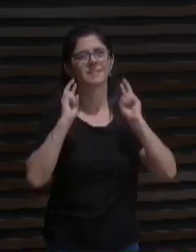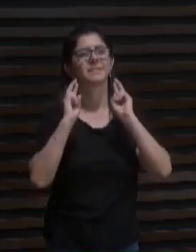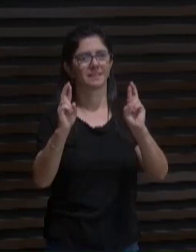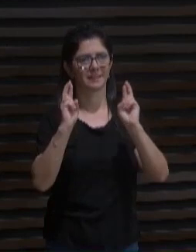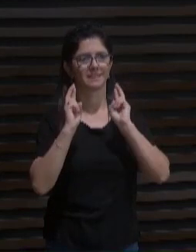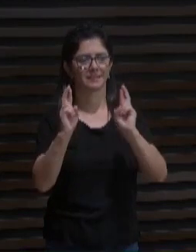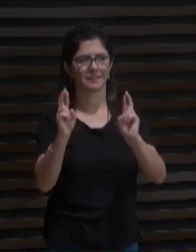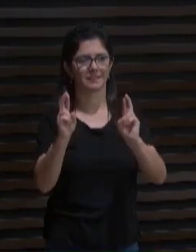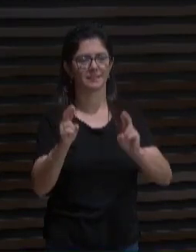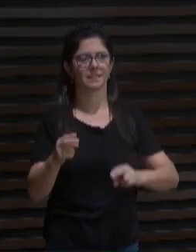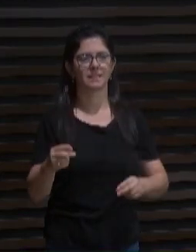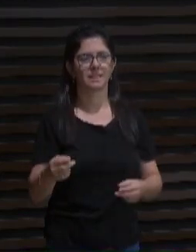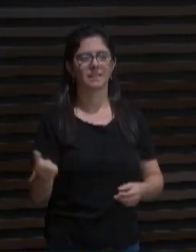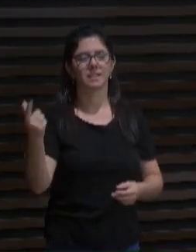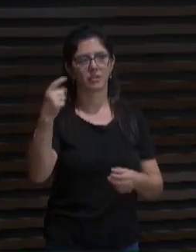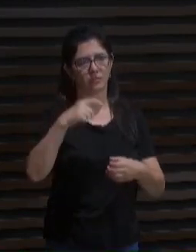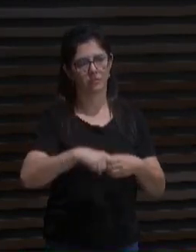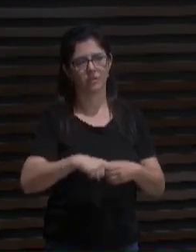Na volta do Senhor.